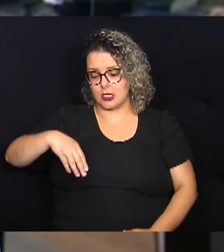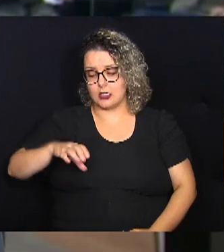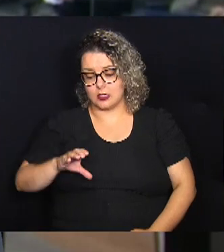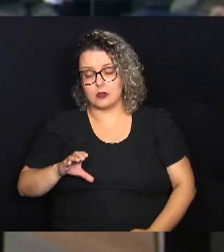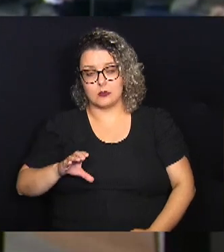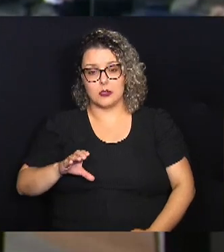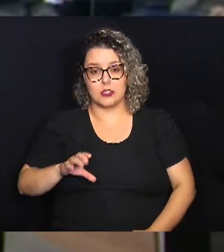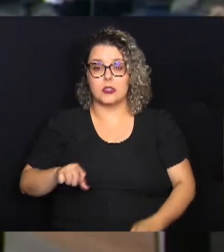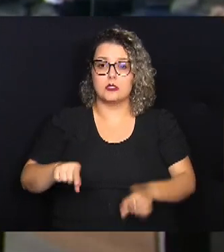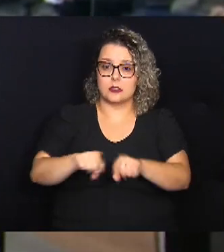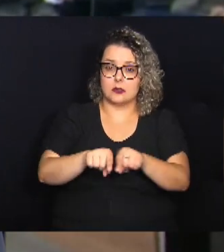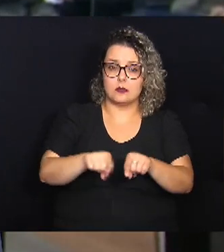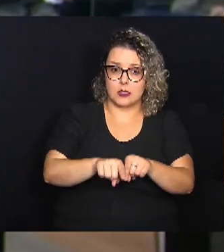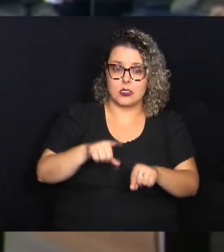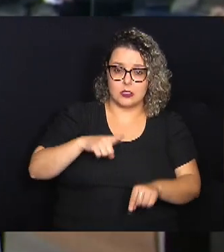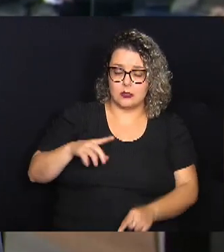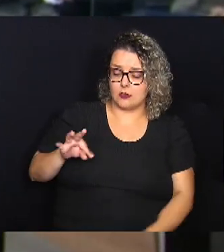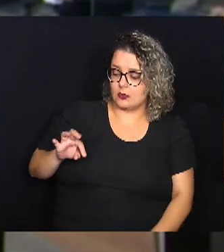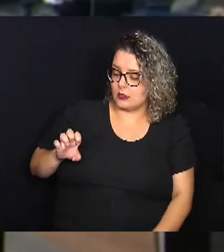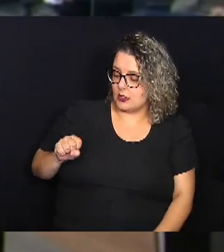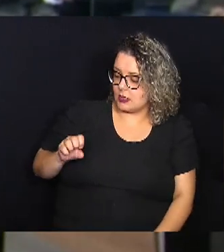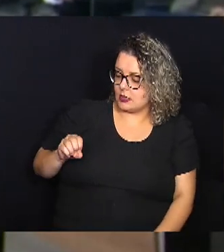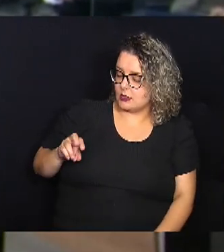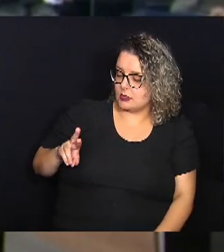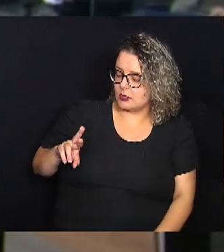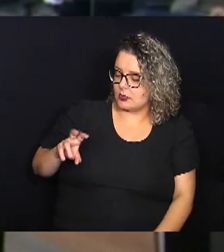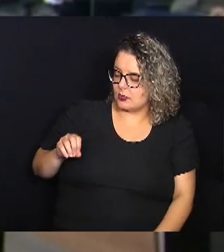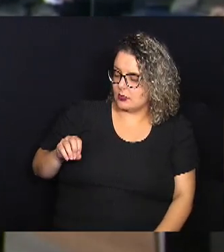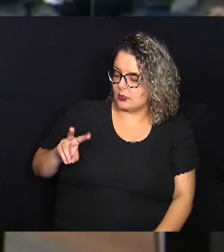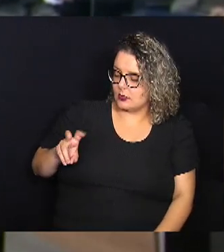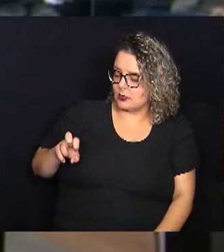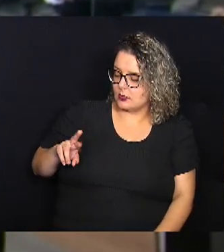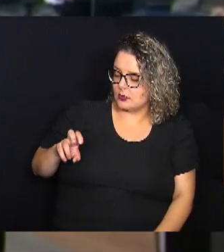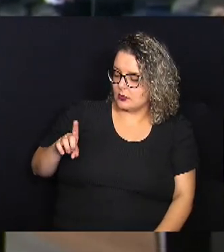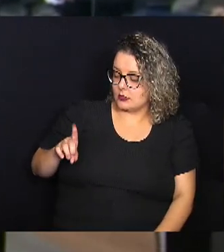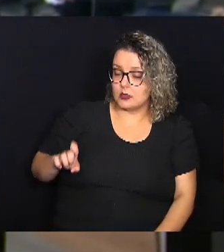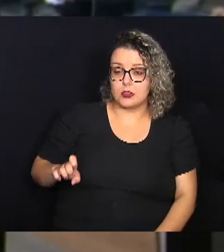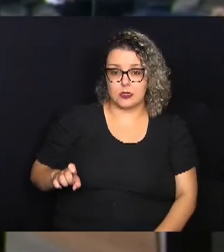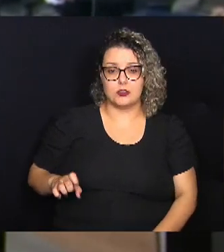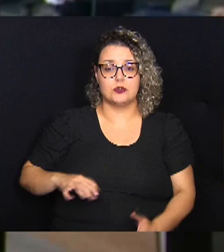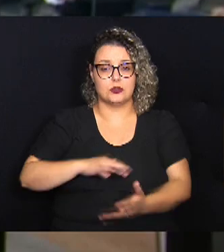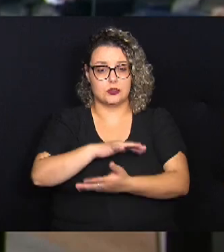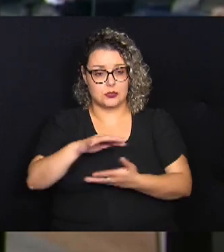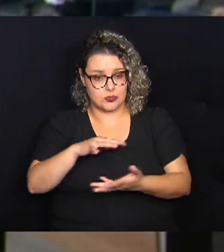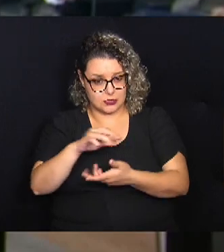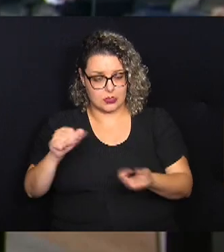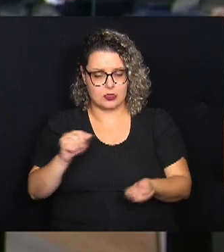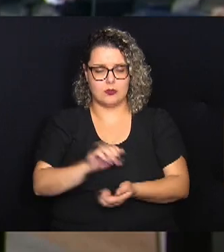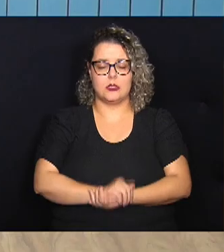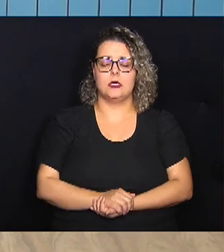a também ter o Tesouro Verde disponível no mercado de créditos de sustentabilidade.